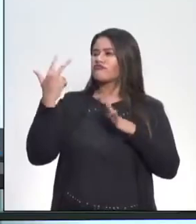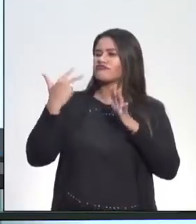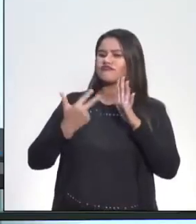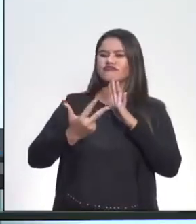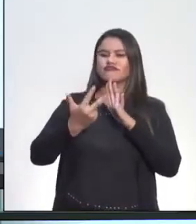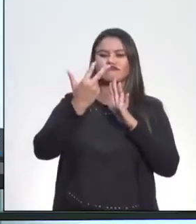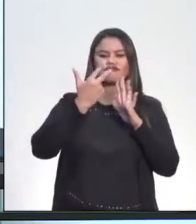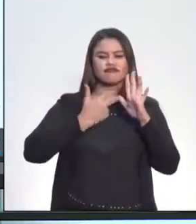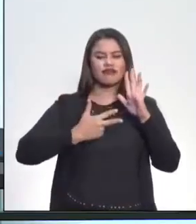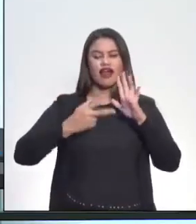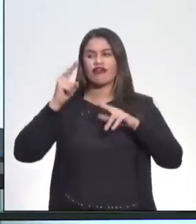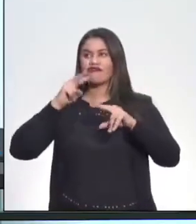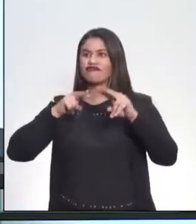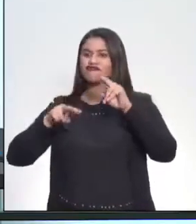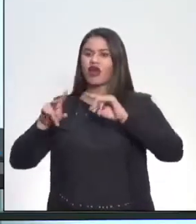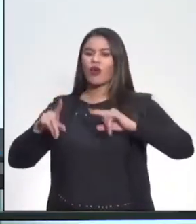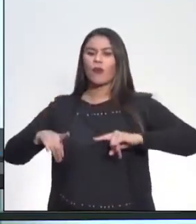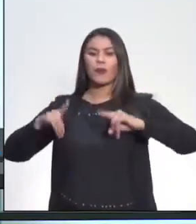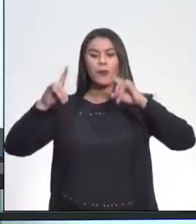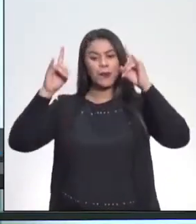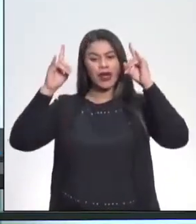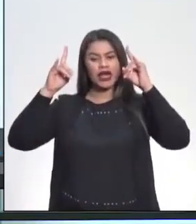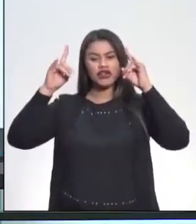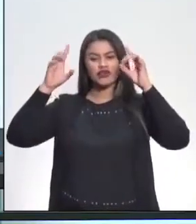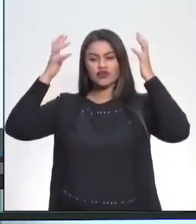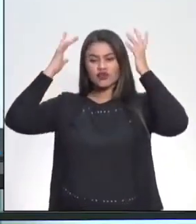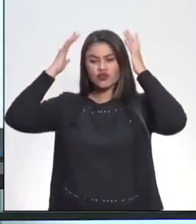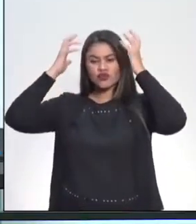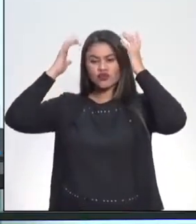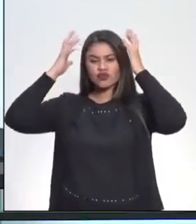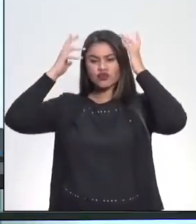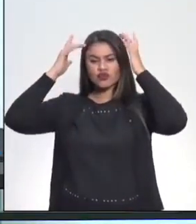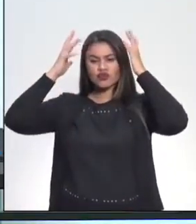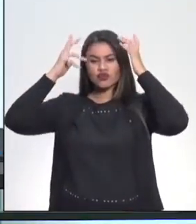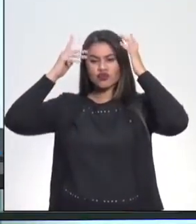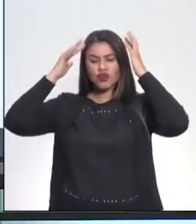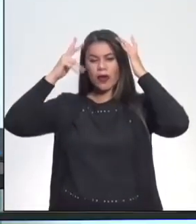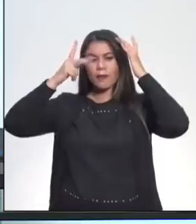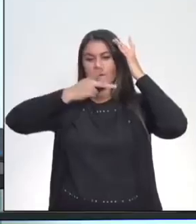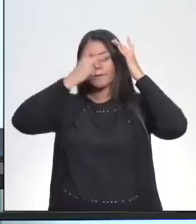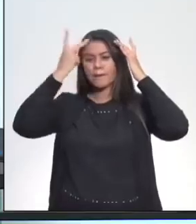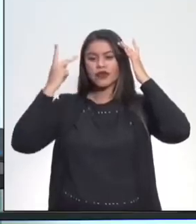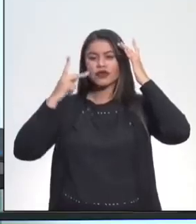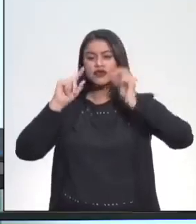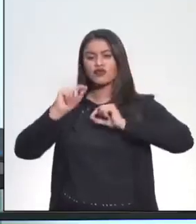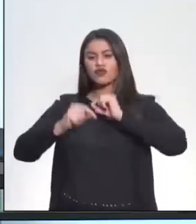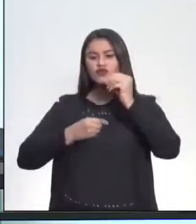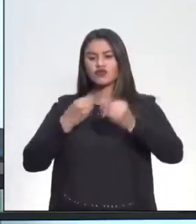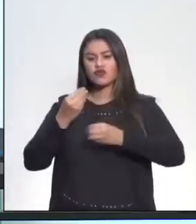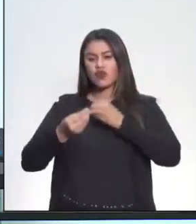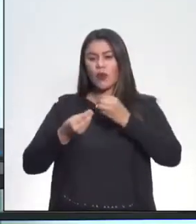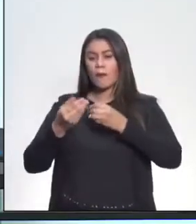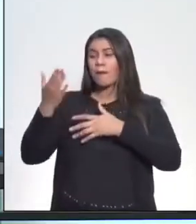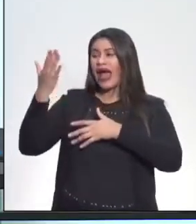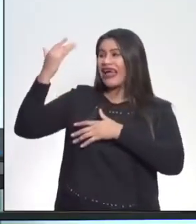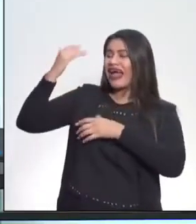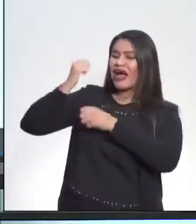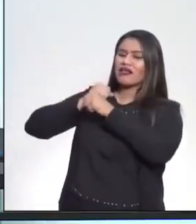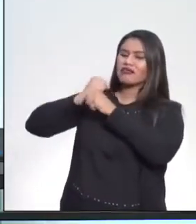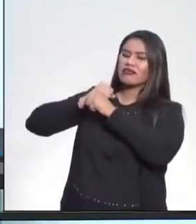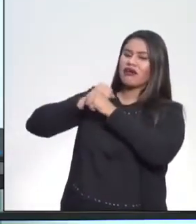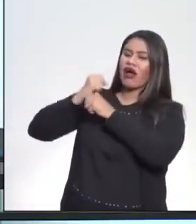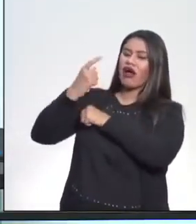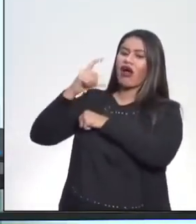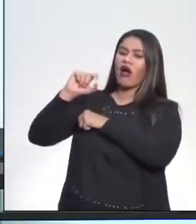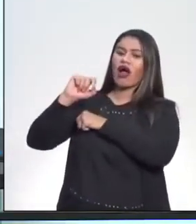a gente observa aquele prédio, a gente vai, na nossa cabeça, a gente vai pensar como que as pessoas viviam há 100 anos atrás, por exemplo.